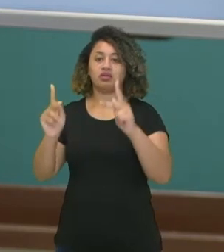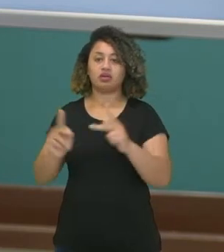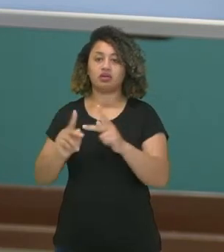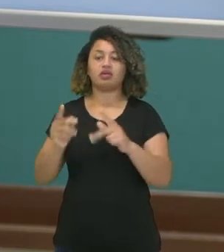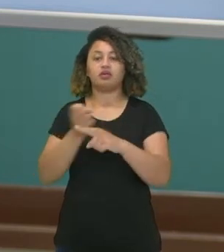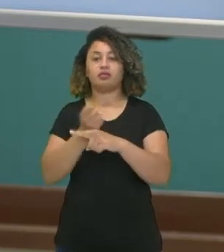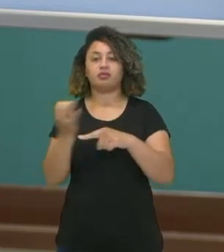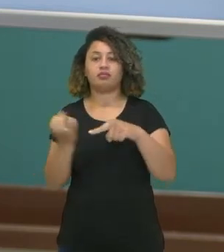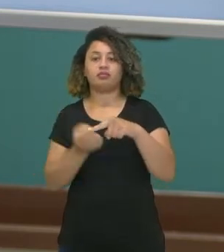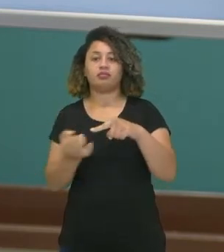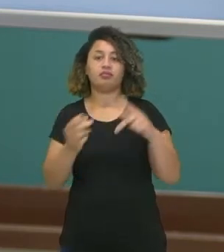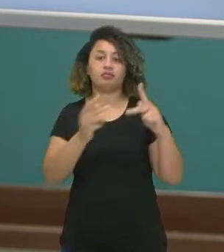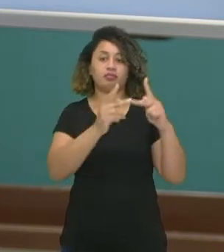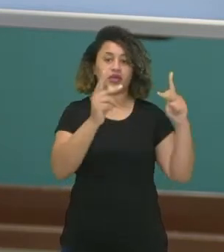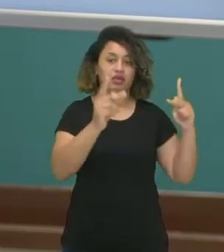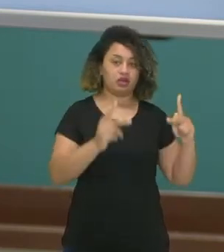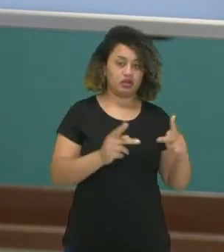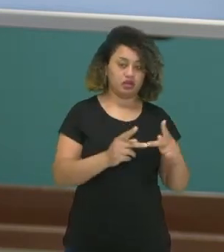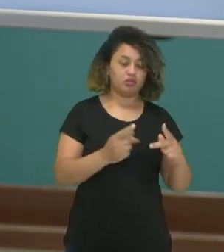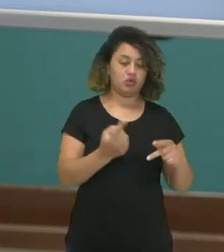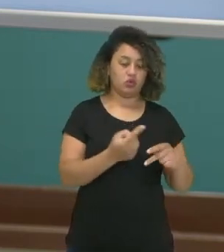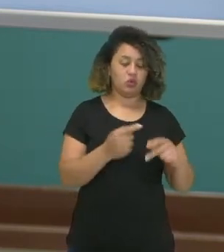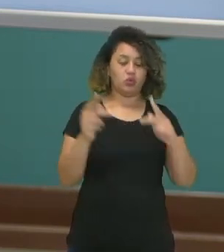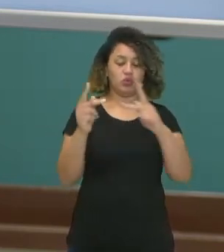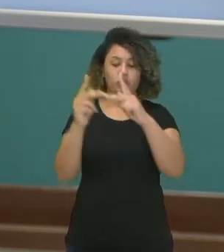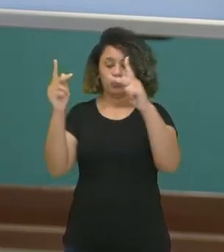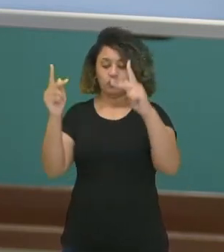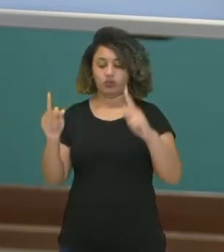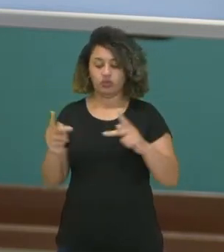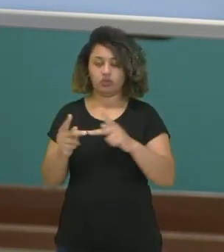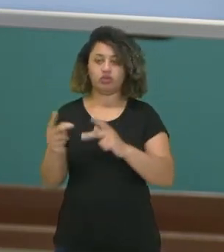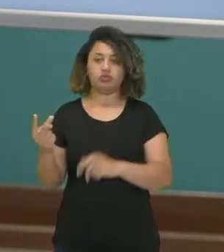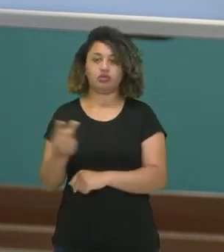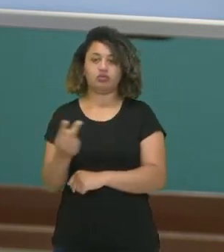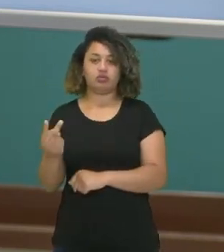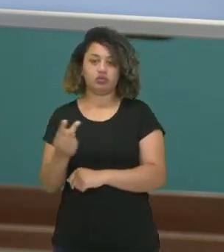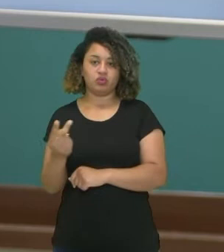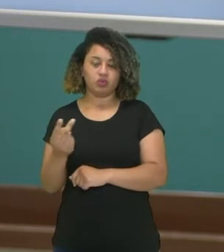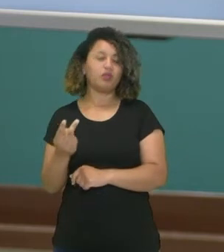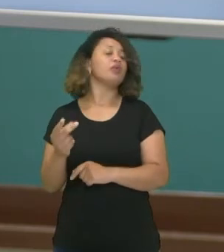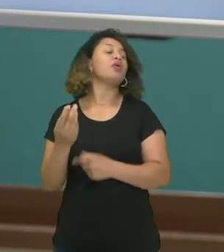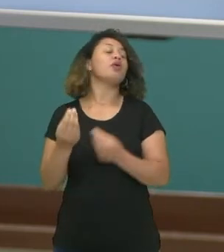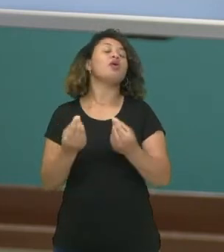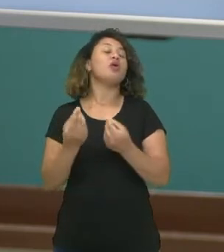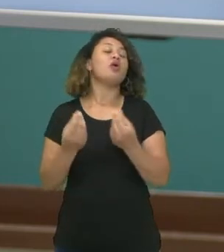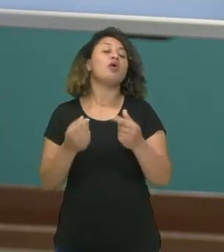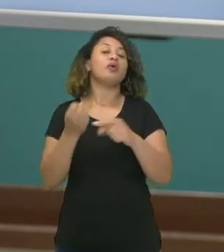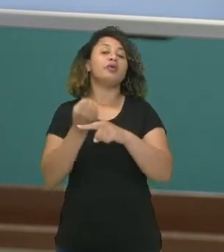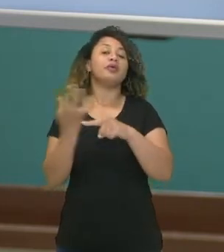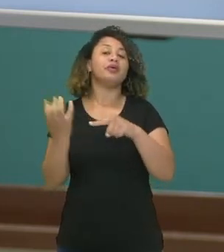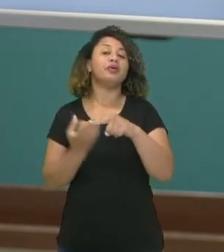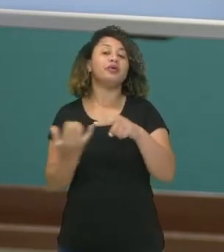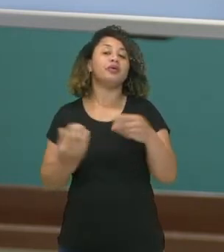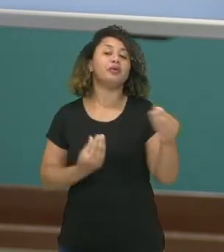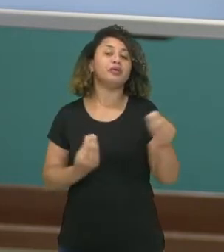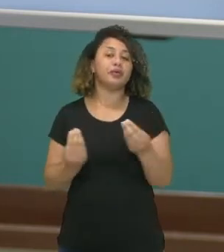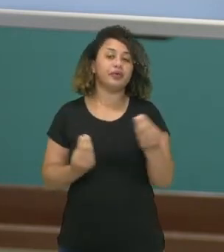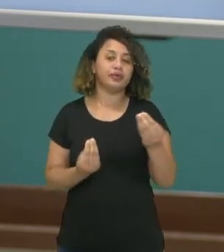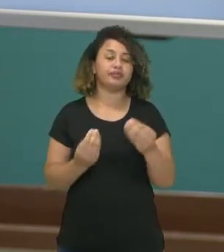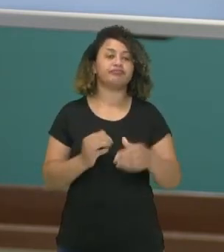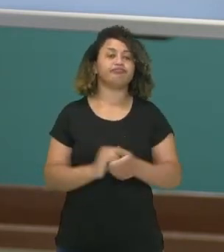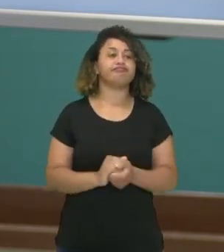calcular a razão do perímetro do quadrado na figura 1 e perímetro do quadrado na figura 2.